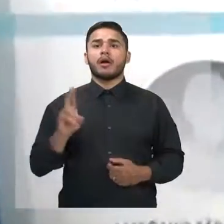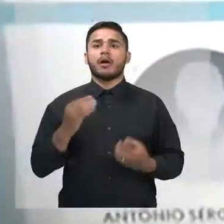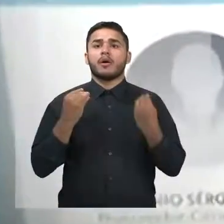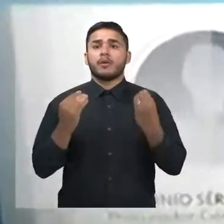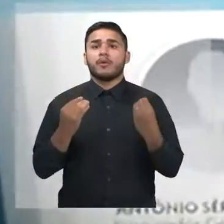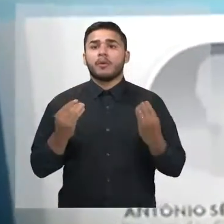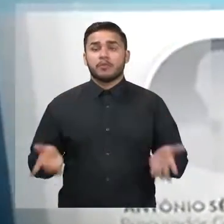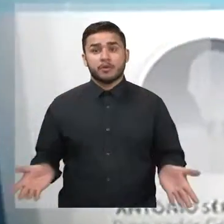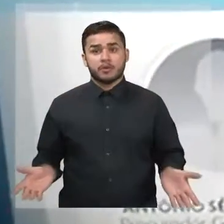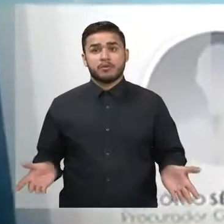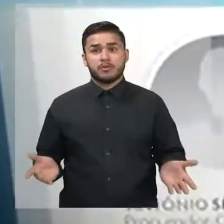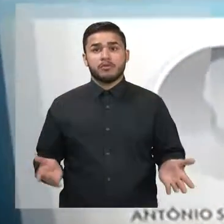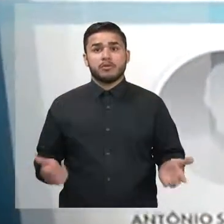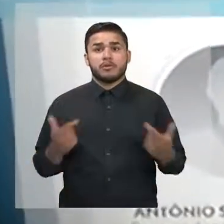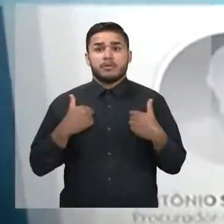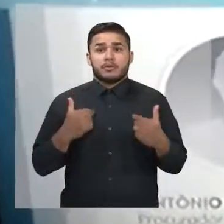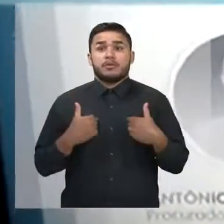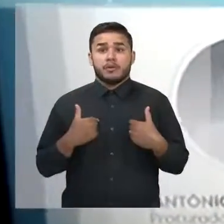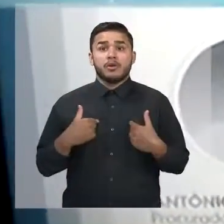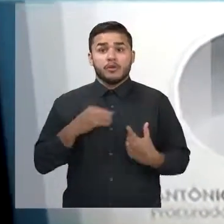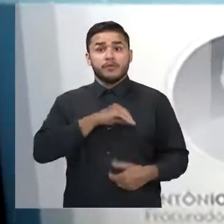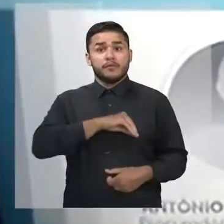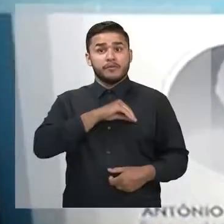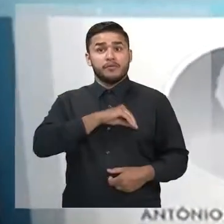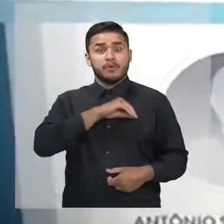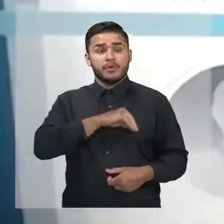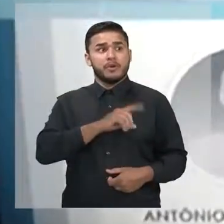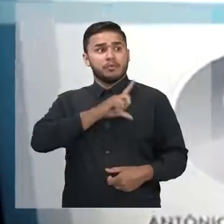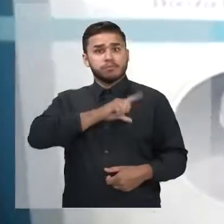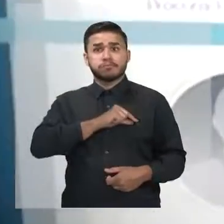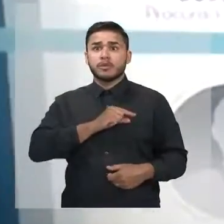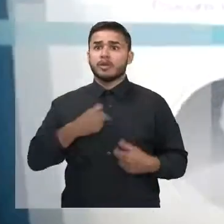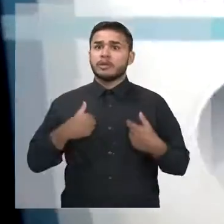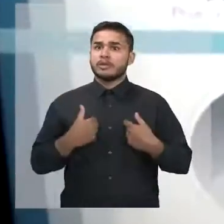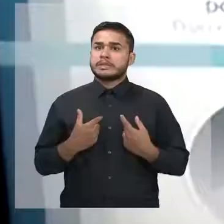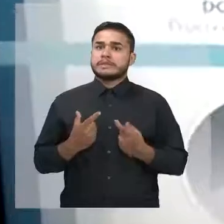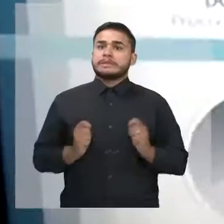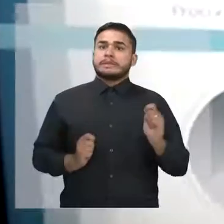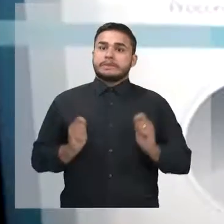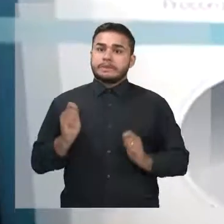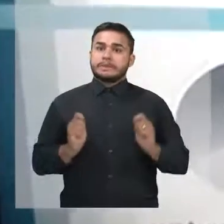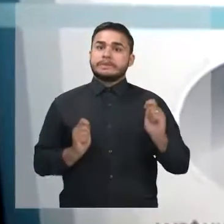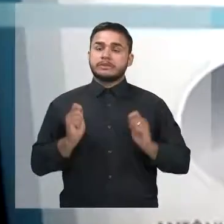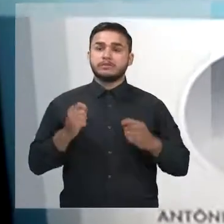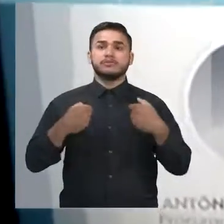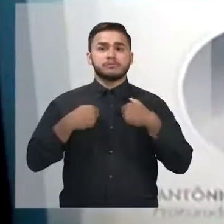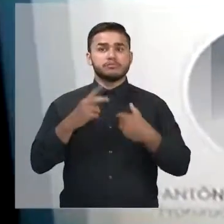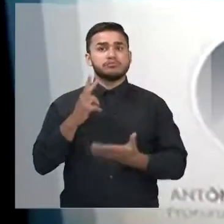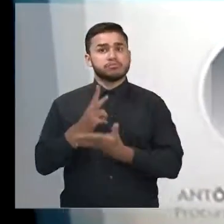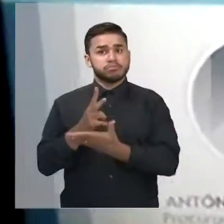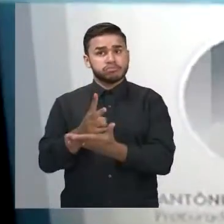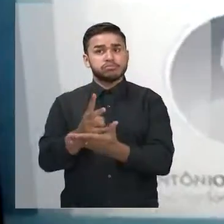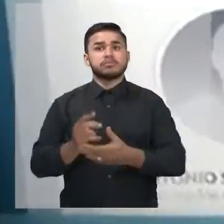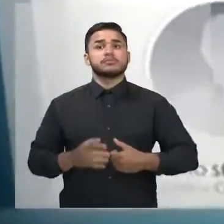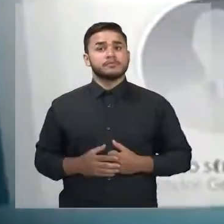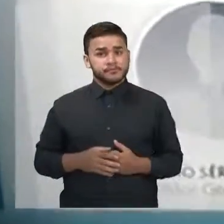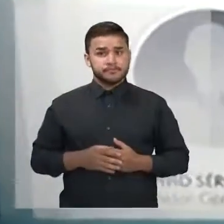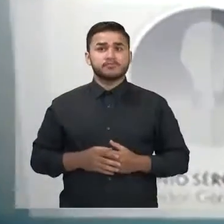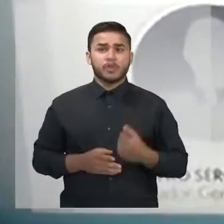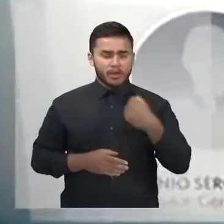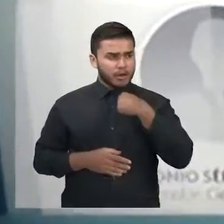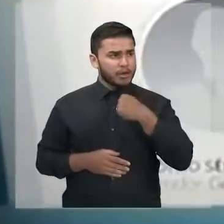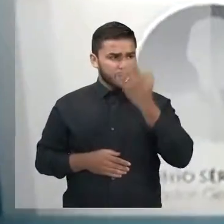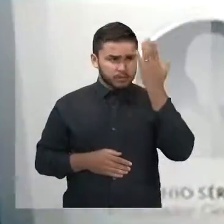já tô baixando o meu padrão de vida bruscamente, mas eu vou sobreviver. E não é porque eu